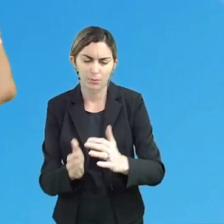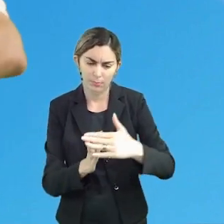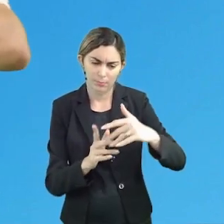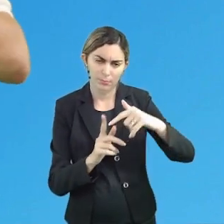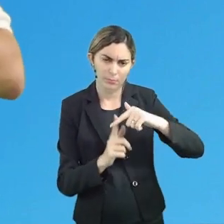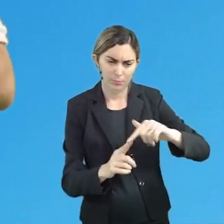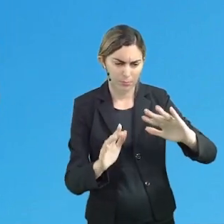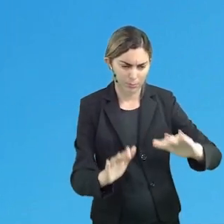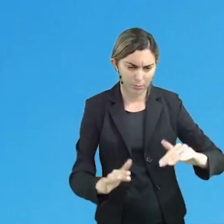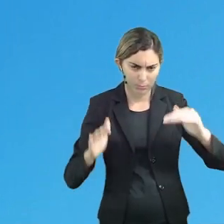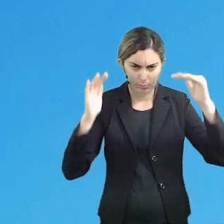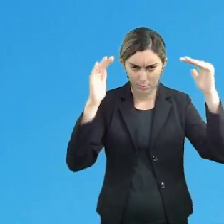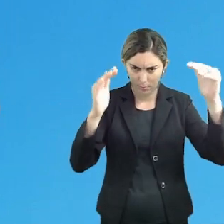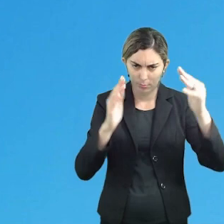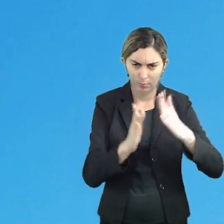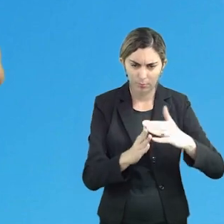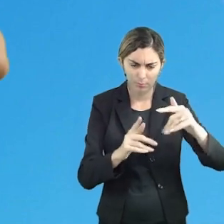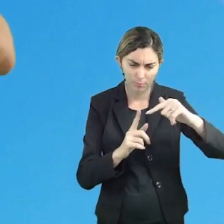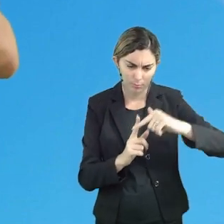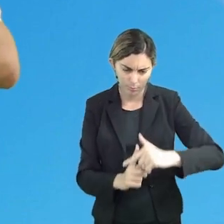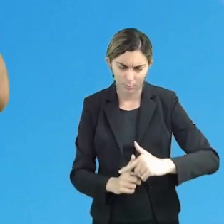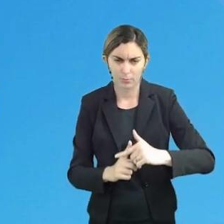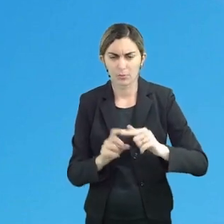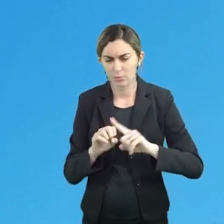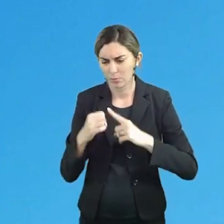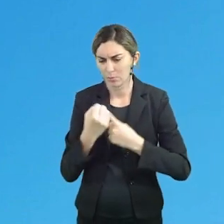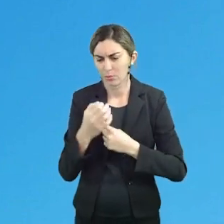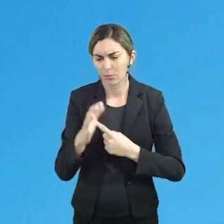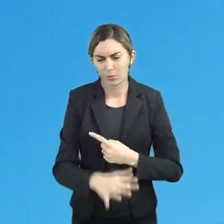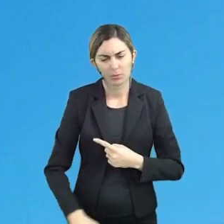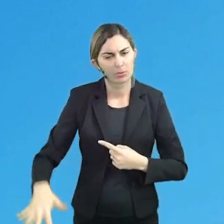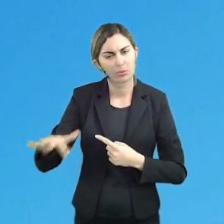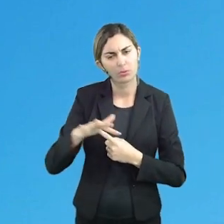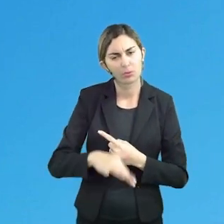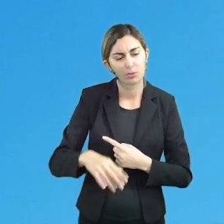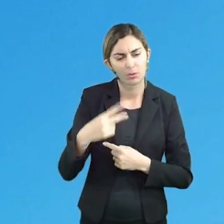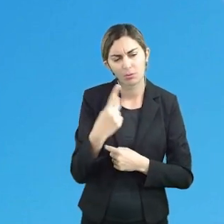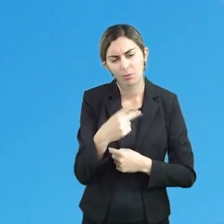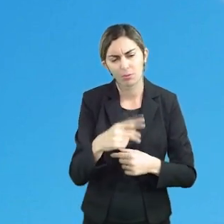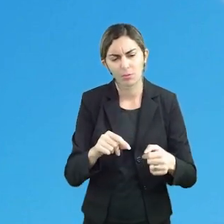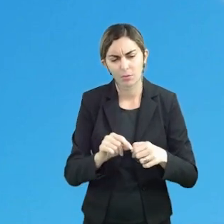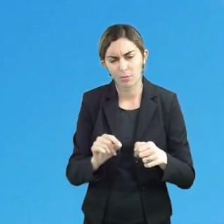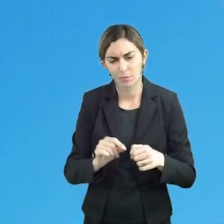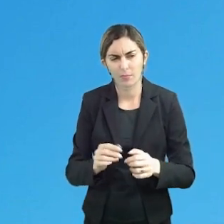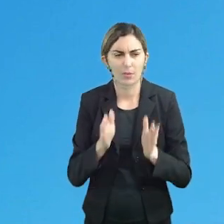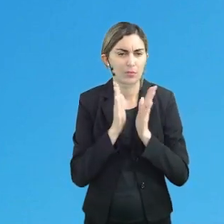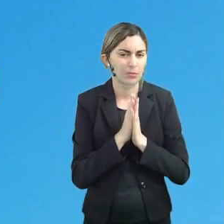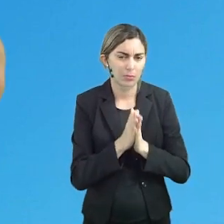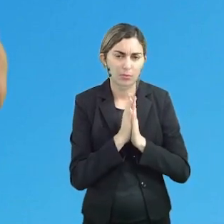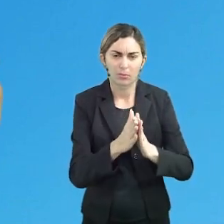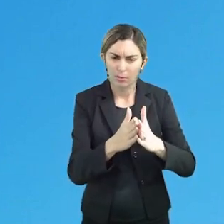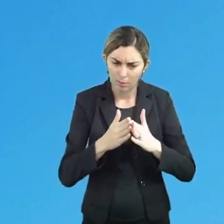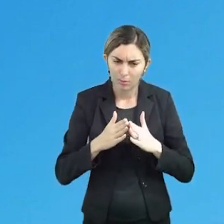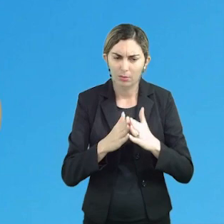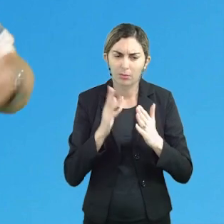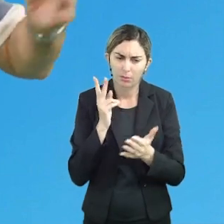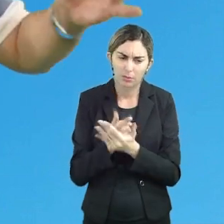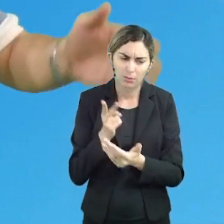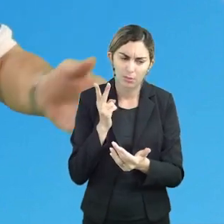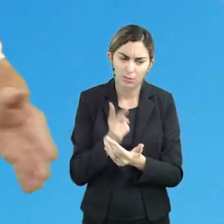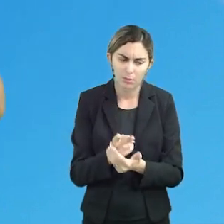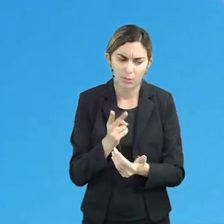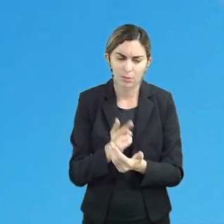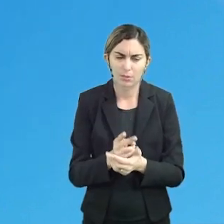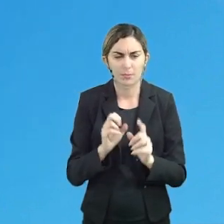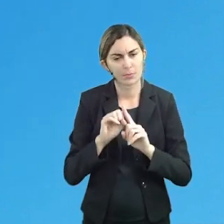a hierarquia da igreja, a questão social, ou seja, ele que faz esse apelo. Então, sempre a